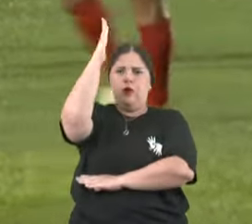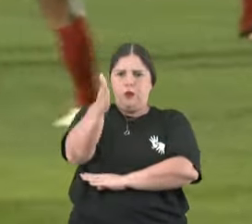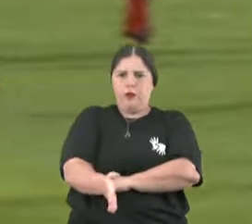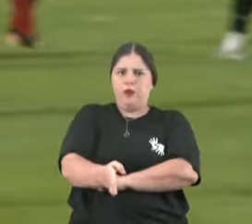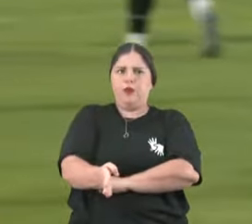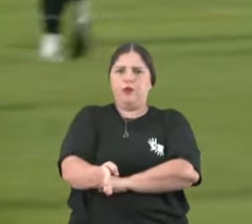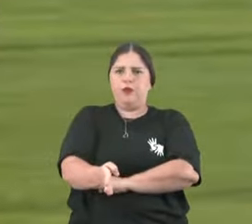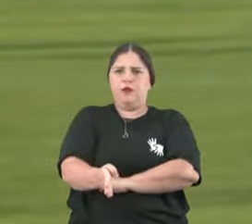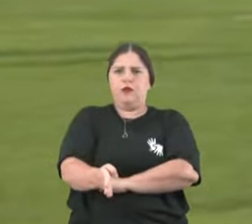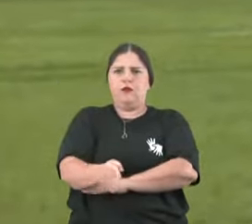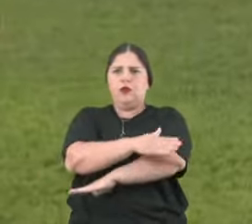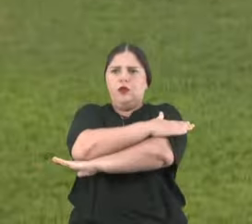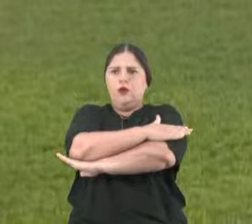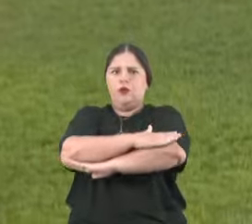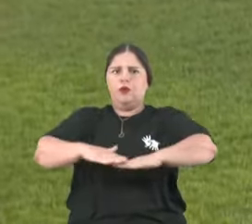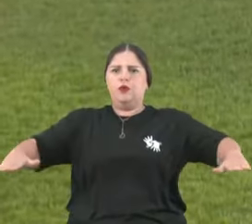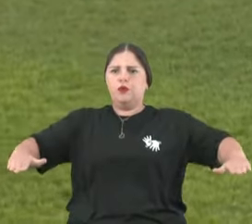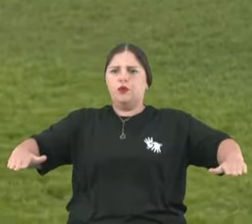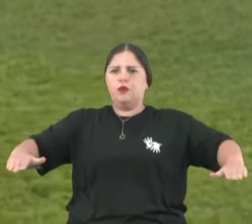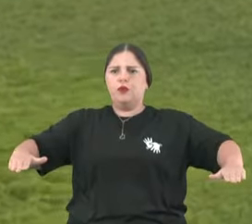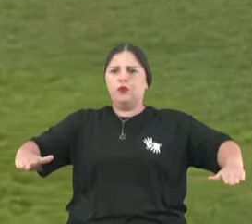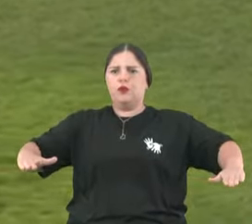e da FAF TV.